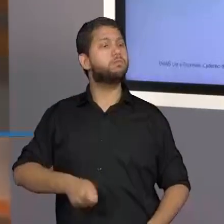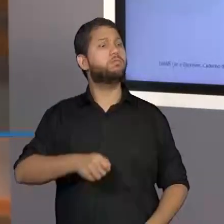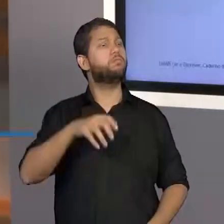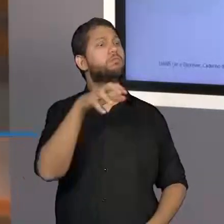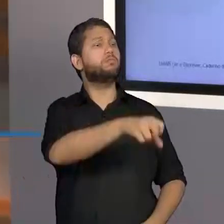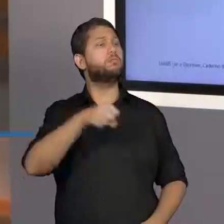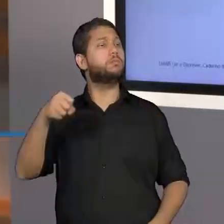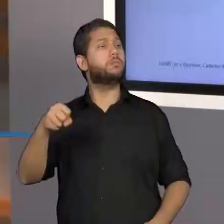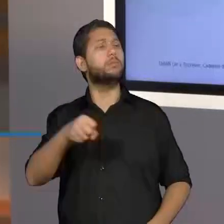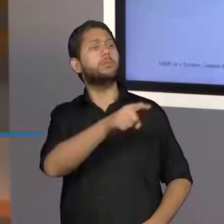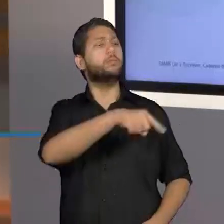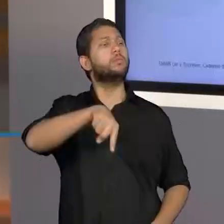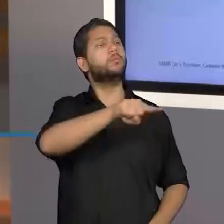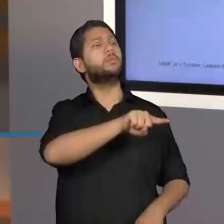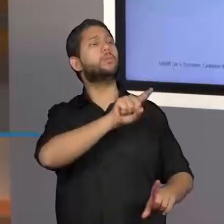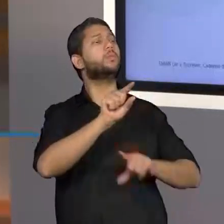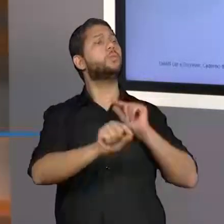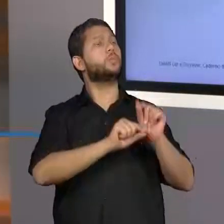ouviu aquilo do